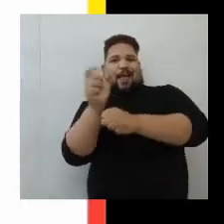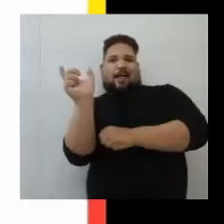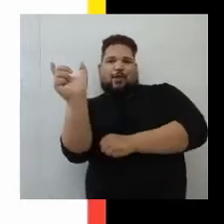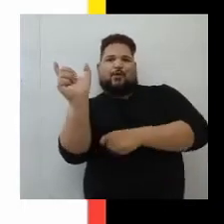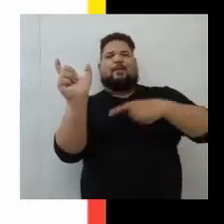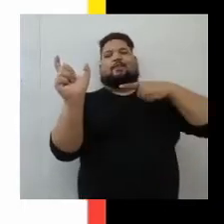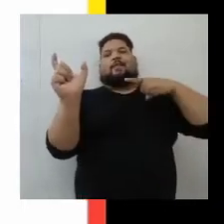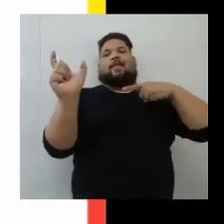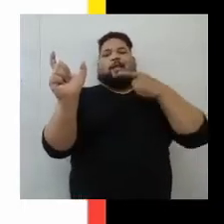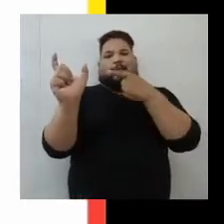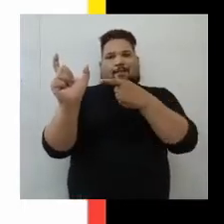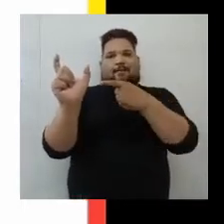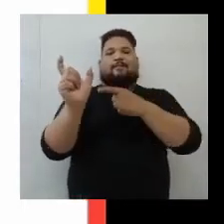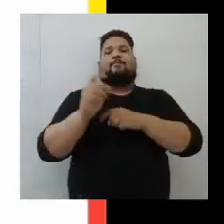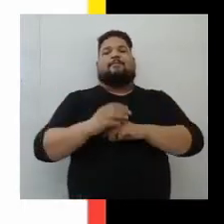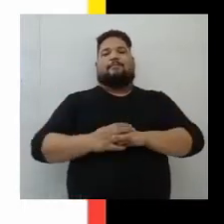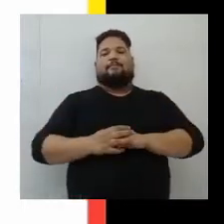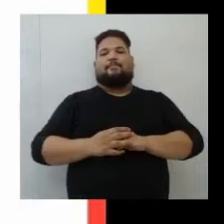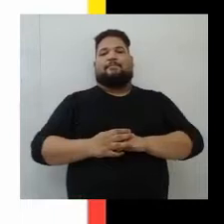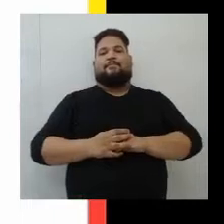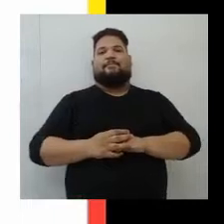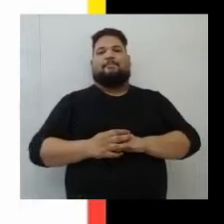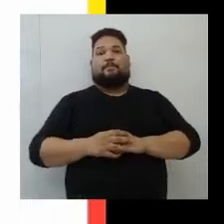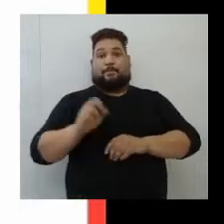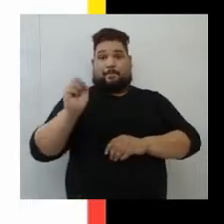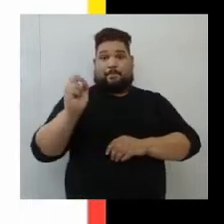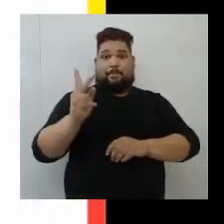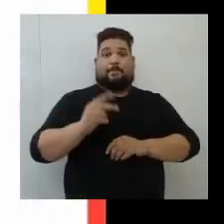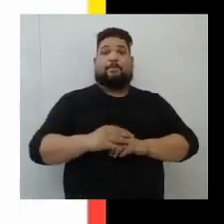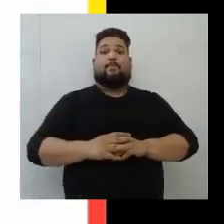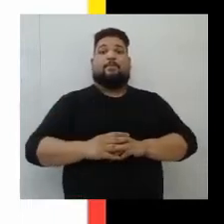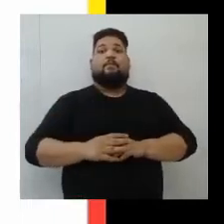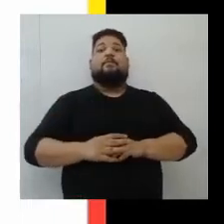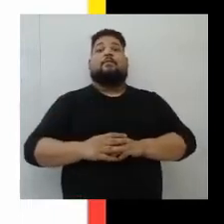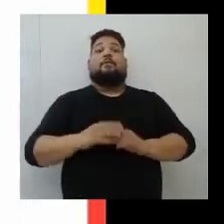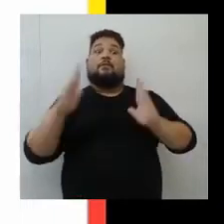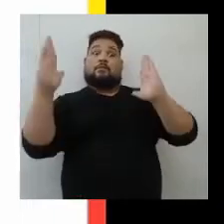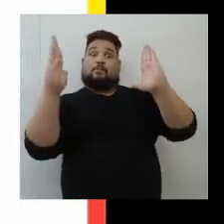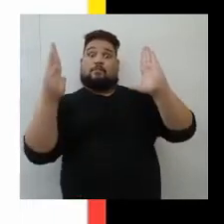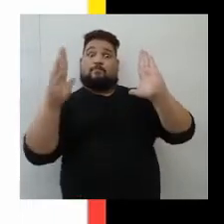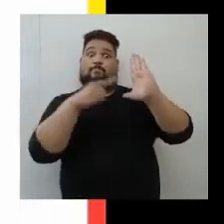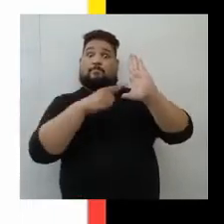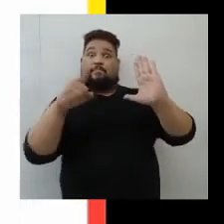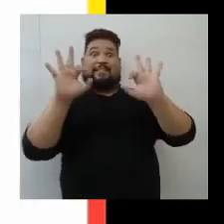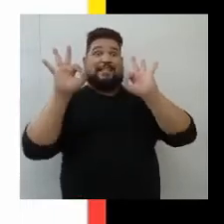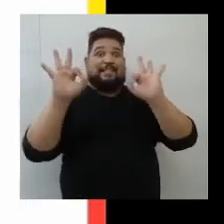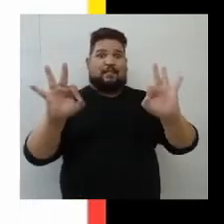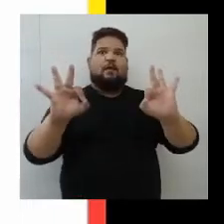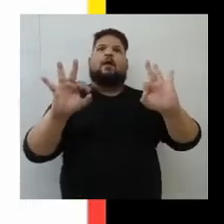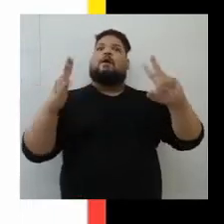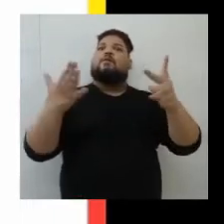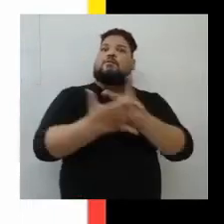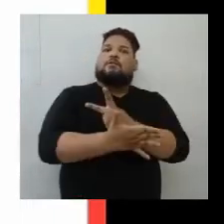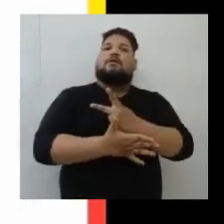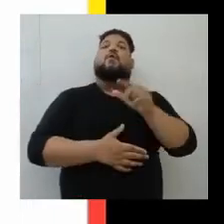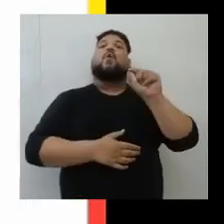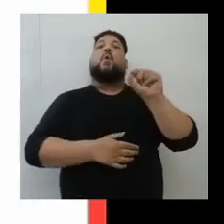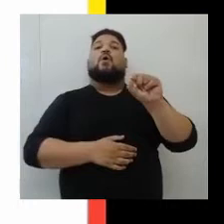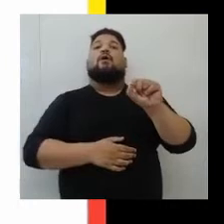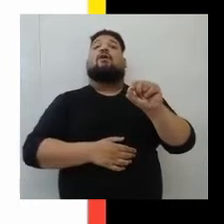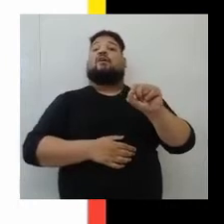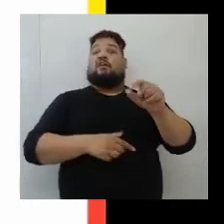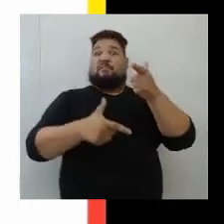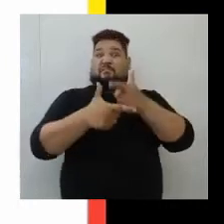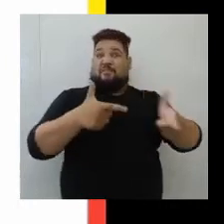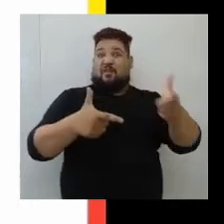ao lado da 1317, tá? Então, período marcado por níveis extremos de